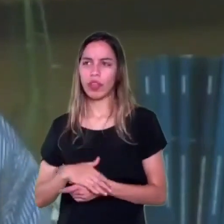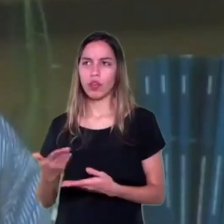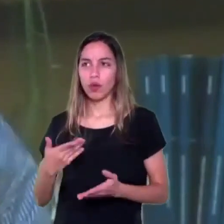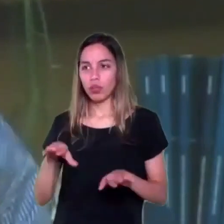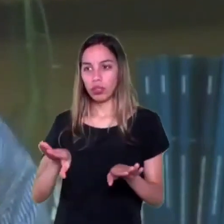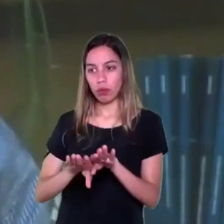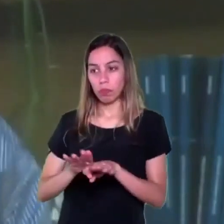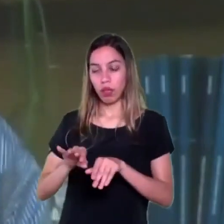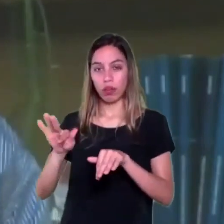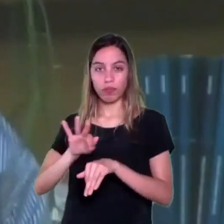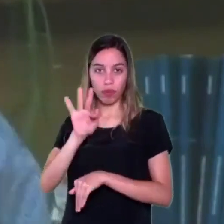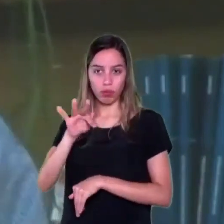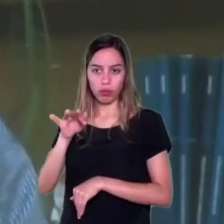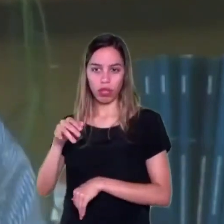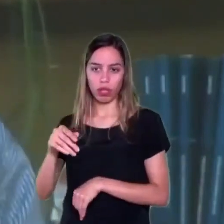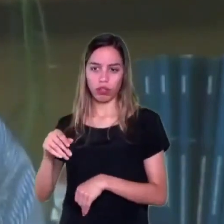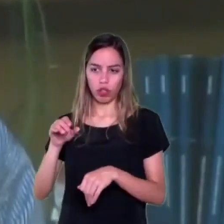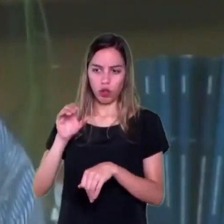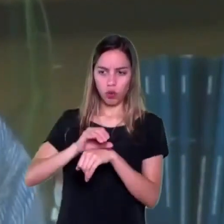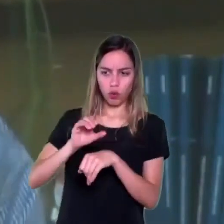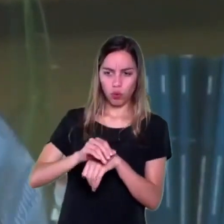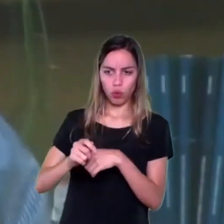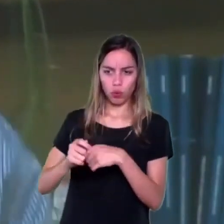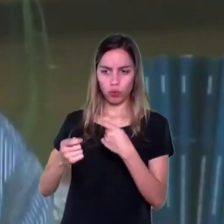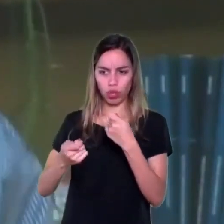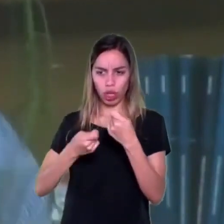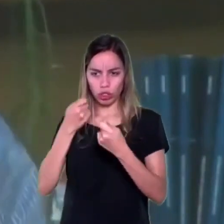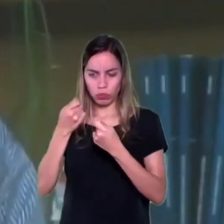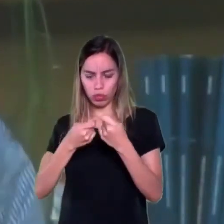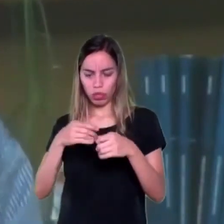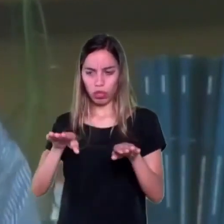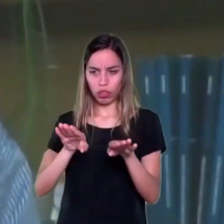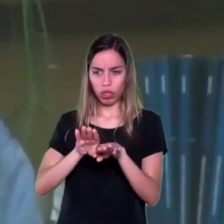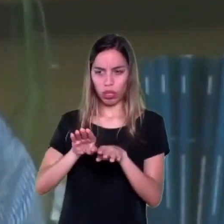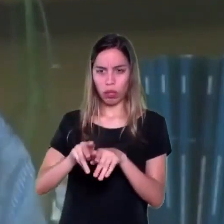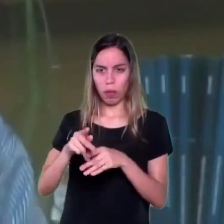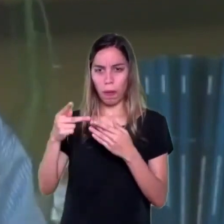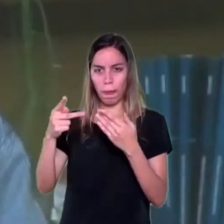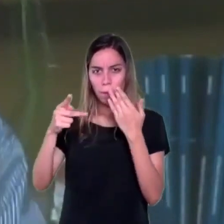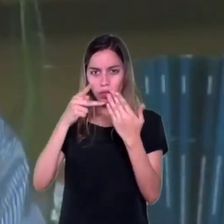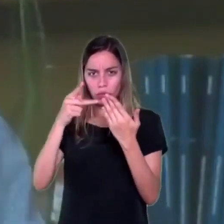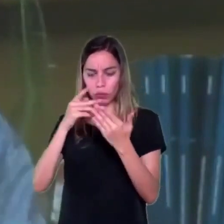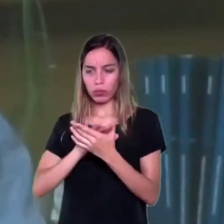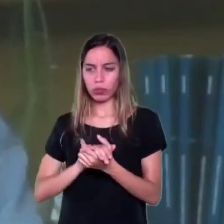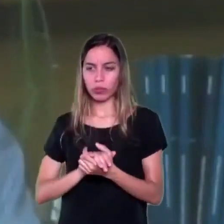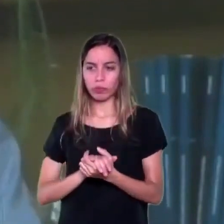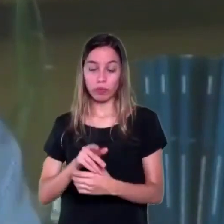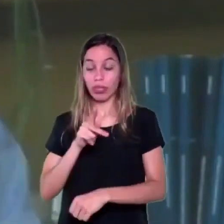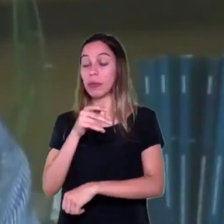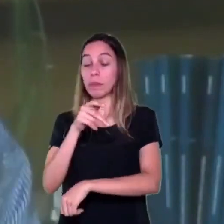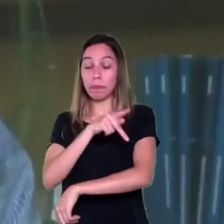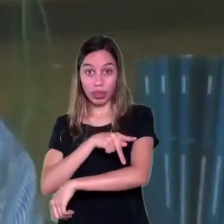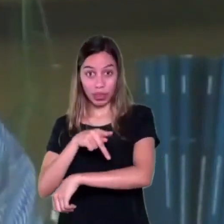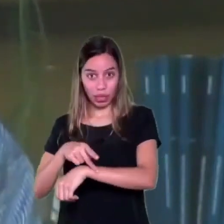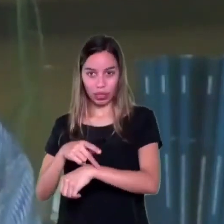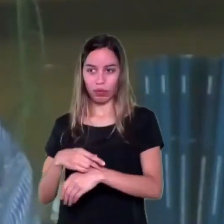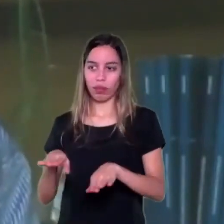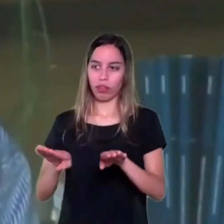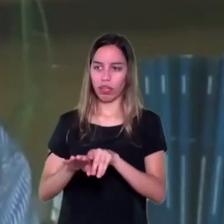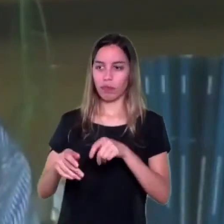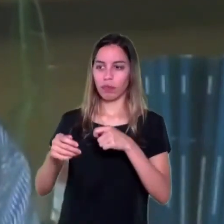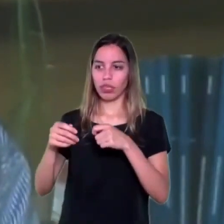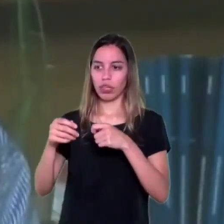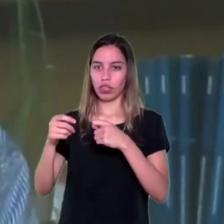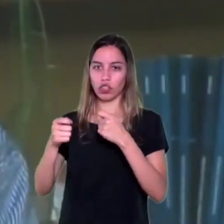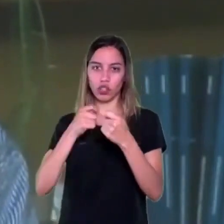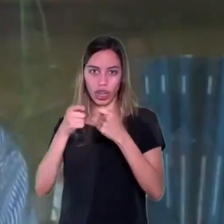de administração, dei aula no curso de pedagogia, no curso de história, no curso de jornalismo e tal. Então, é por aí.